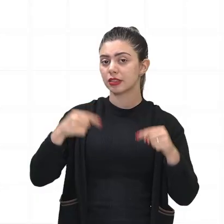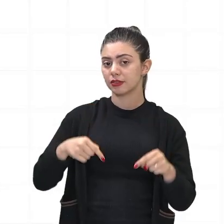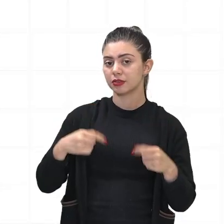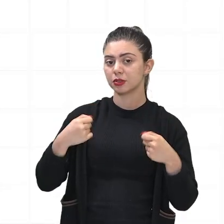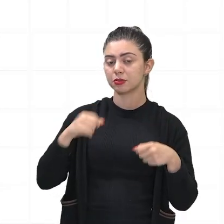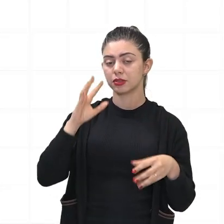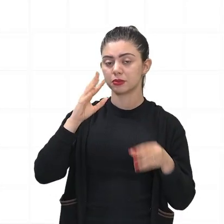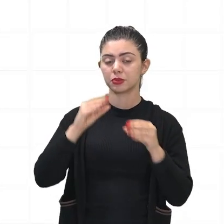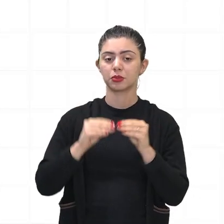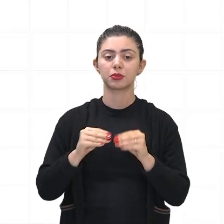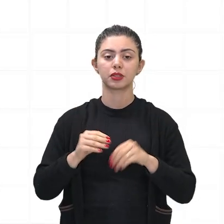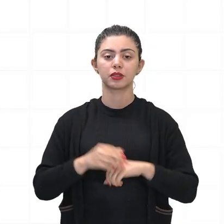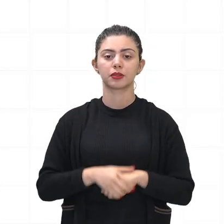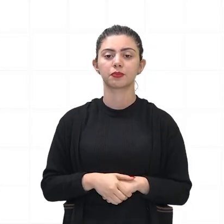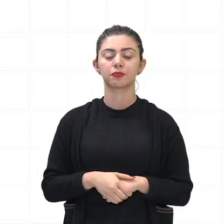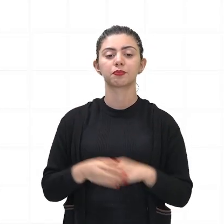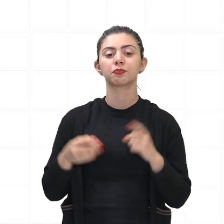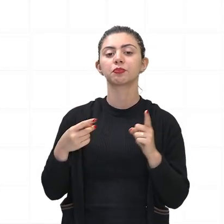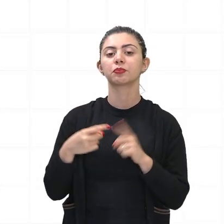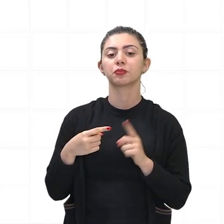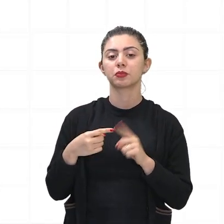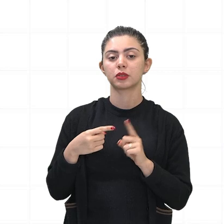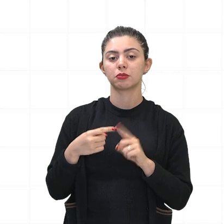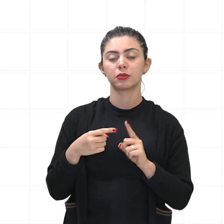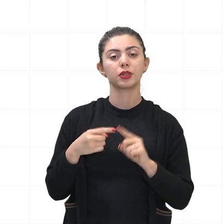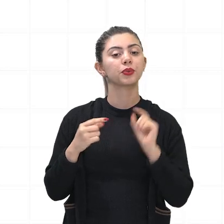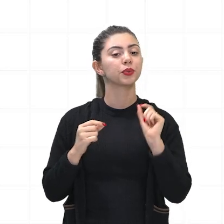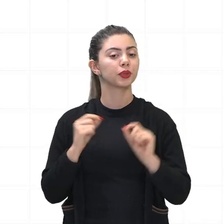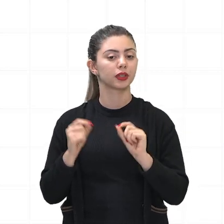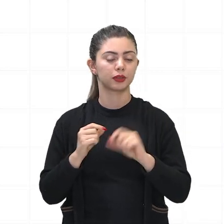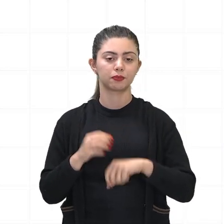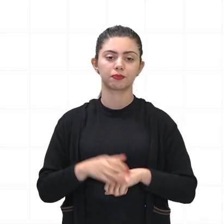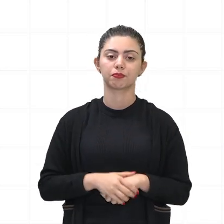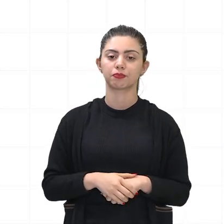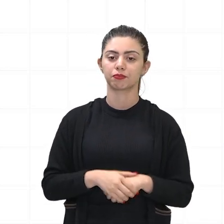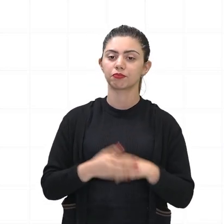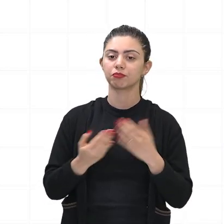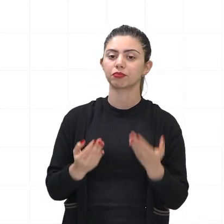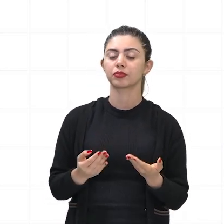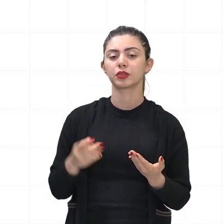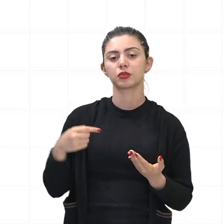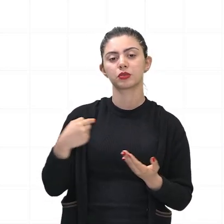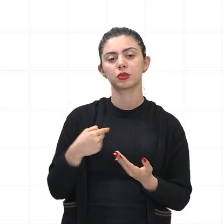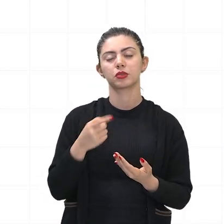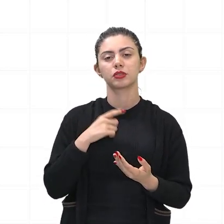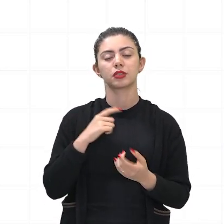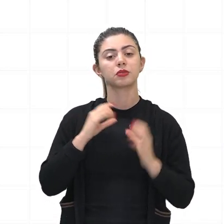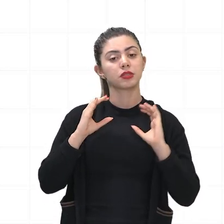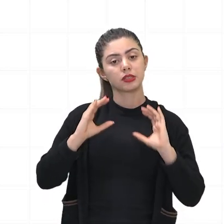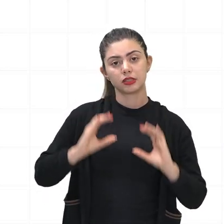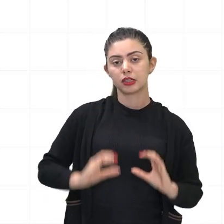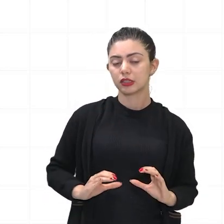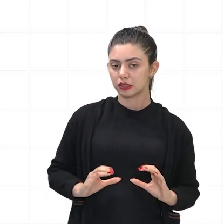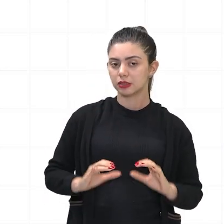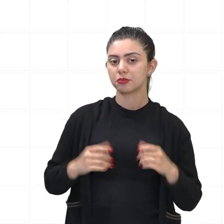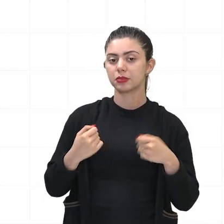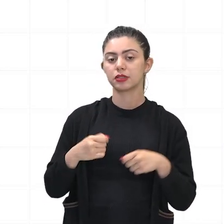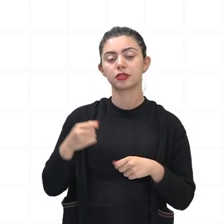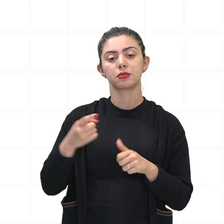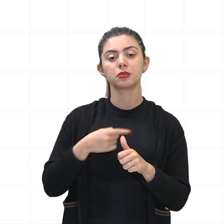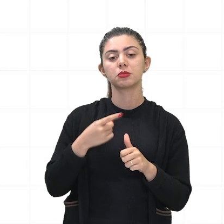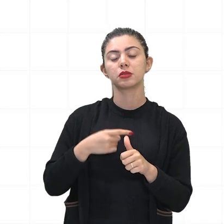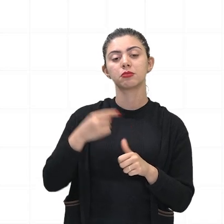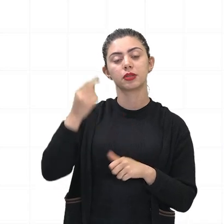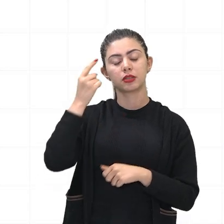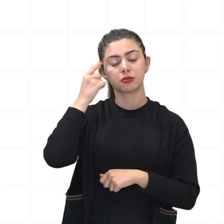compreender. O primeiro exercício é que pensar em cidadania requer